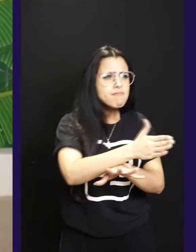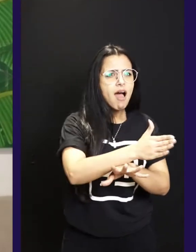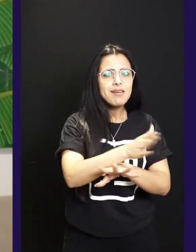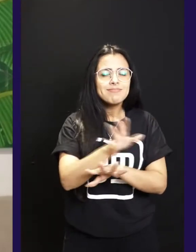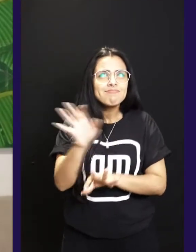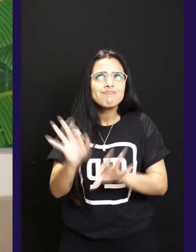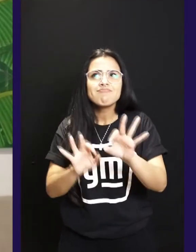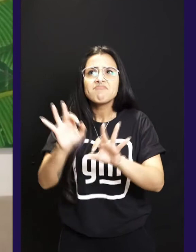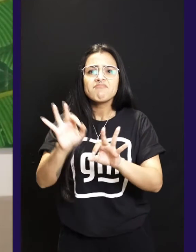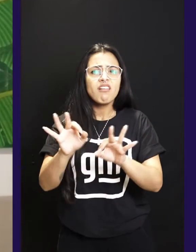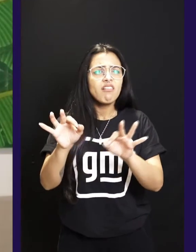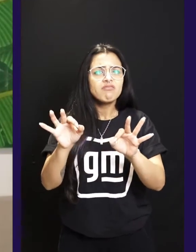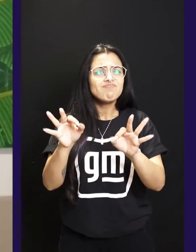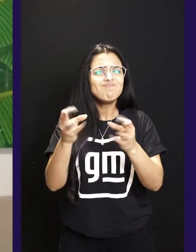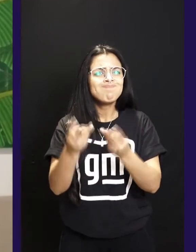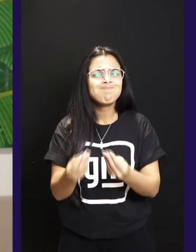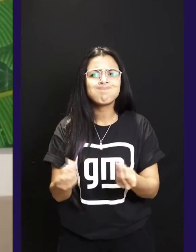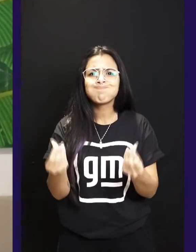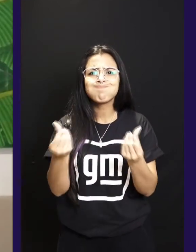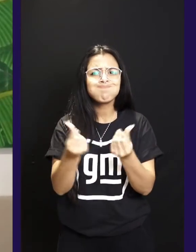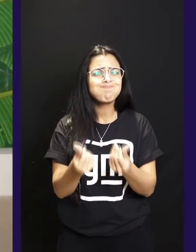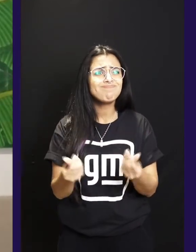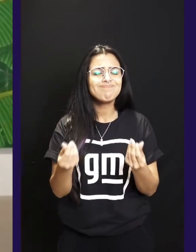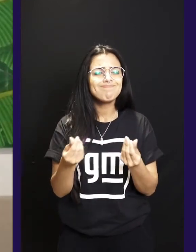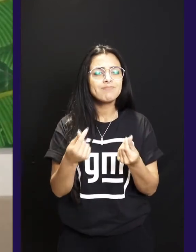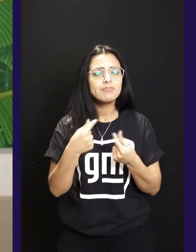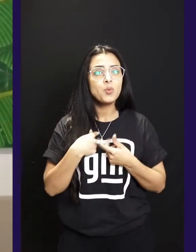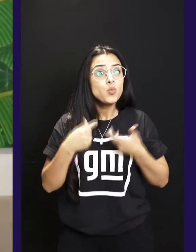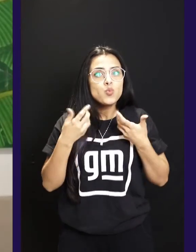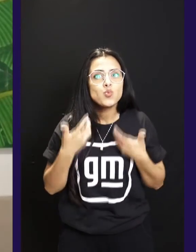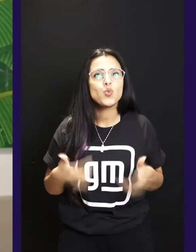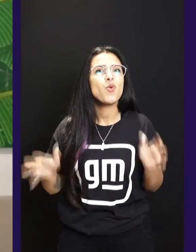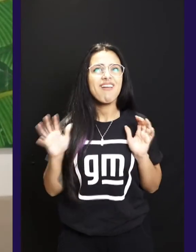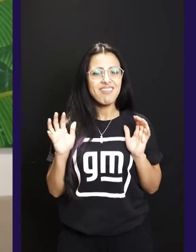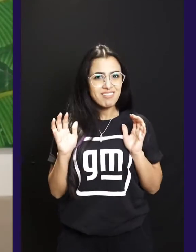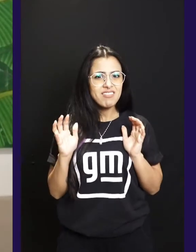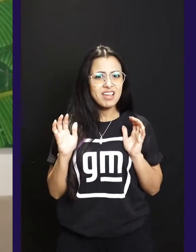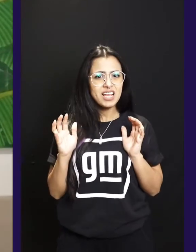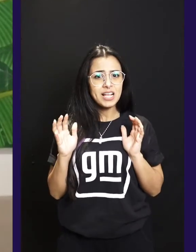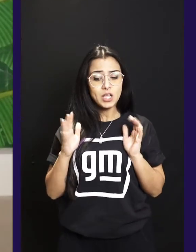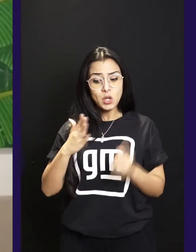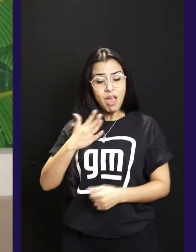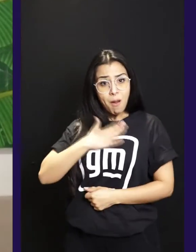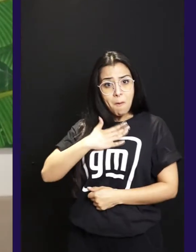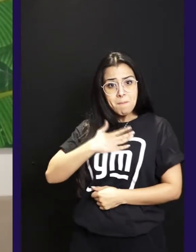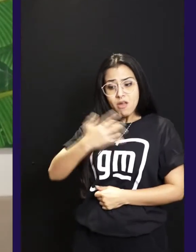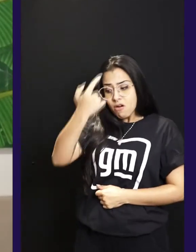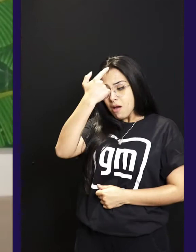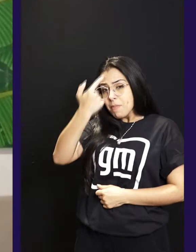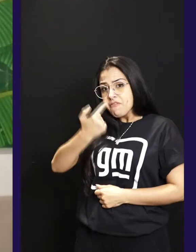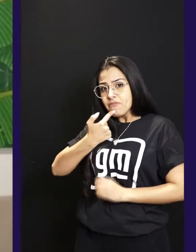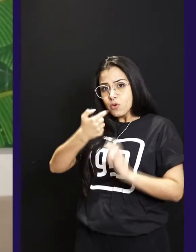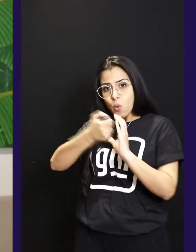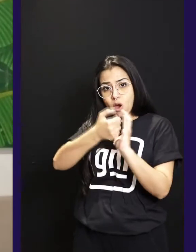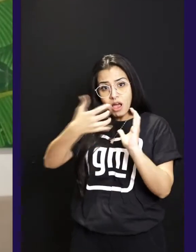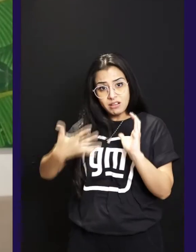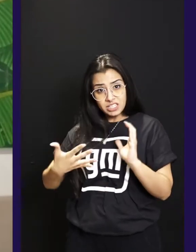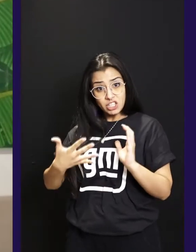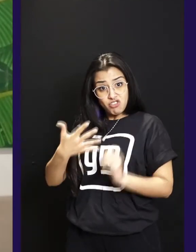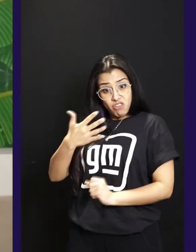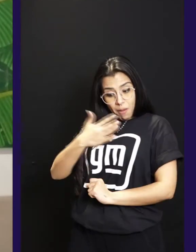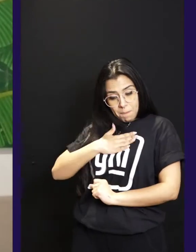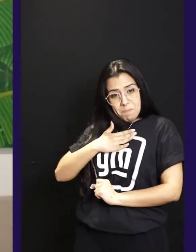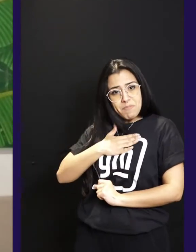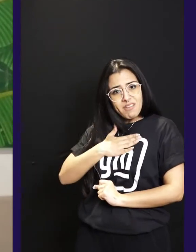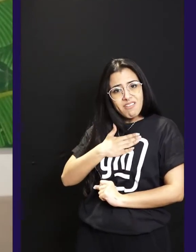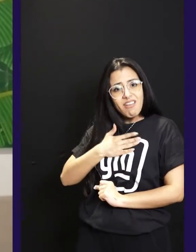queria que essas minhas características pessoais fossem algum tipo de fardo. Nem só para mim, nem para